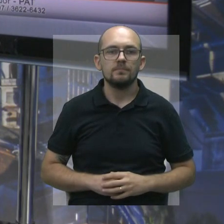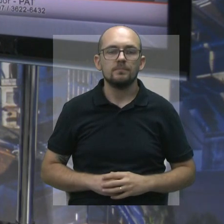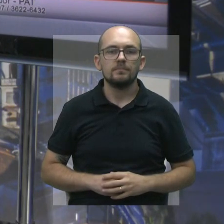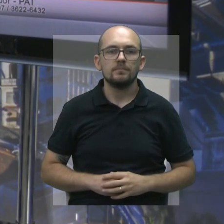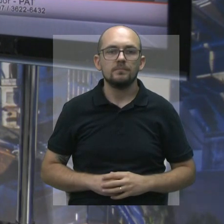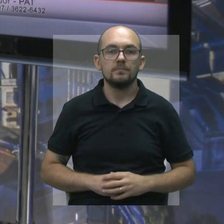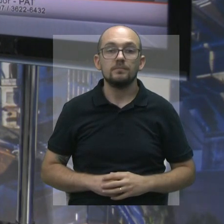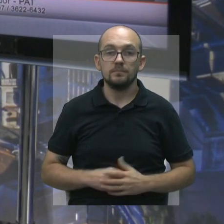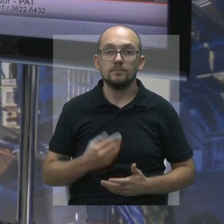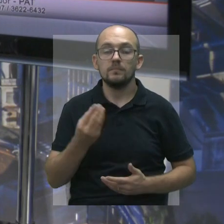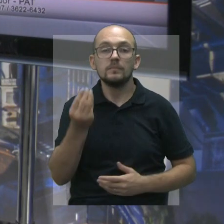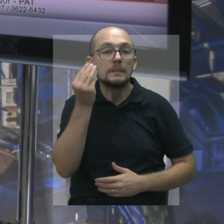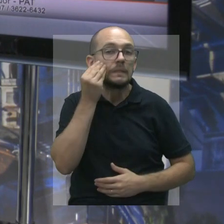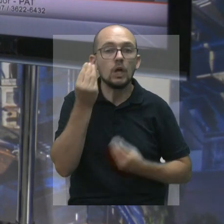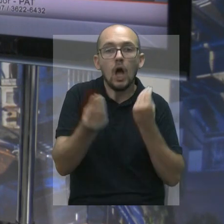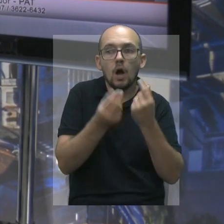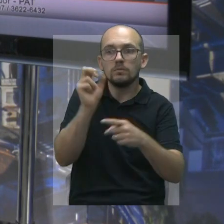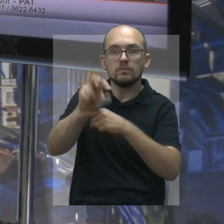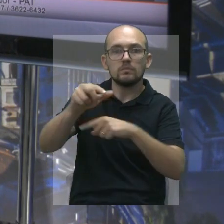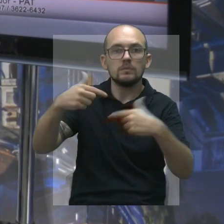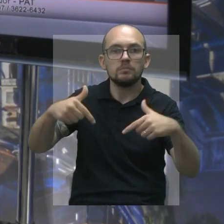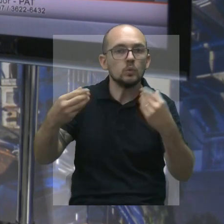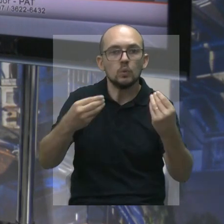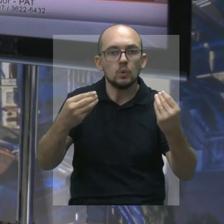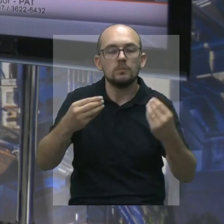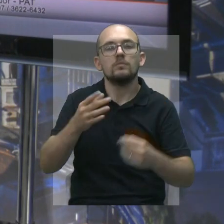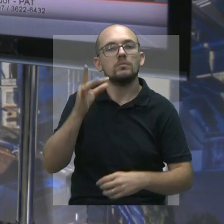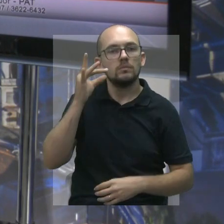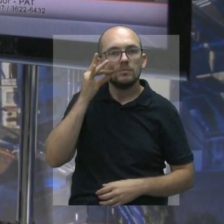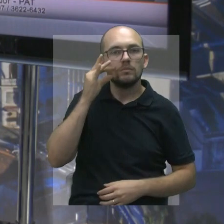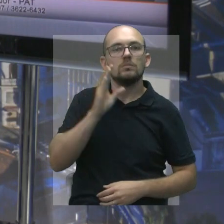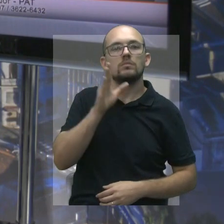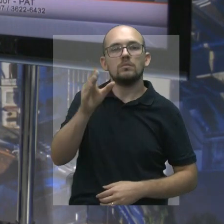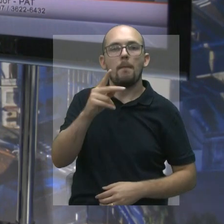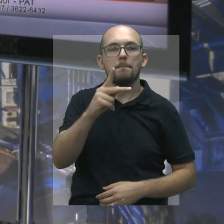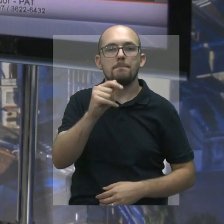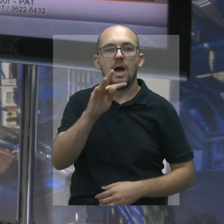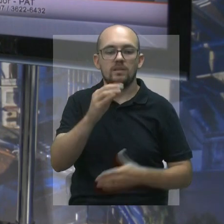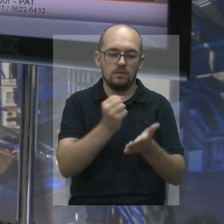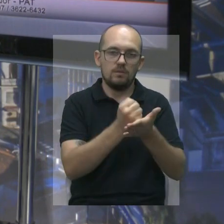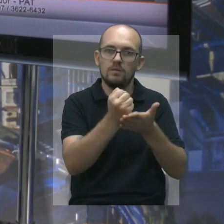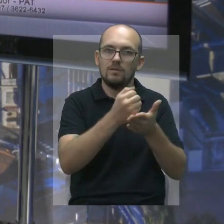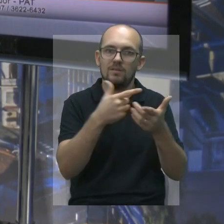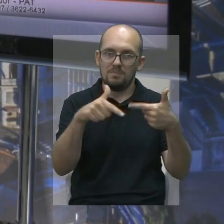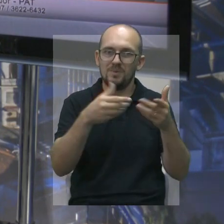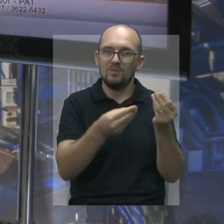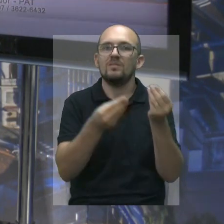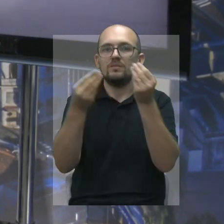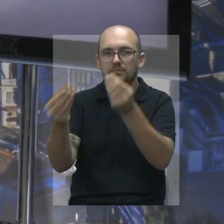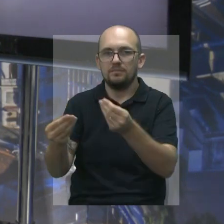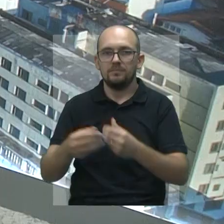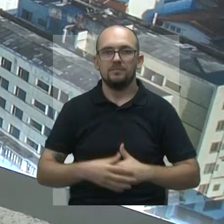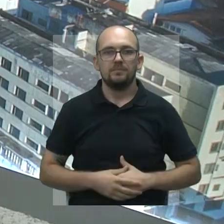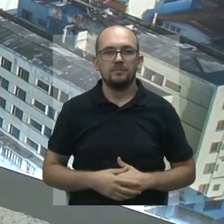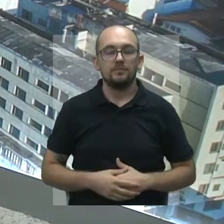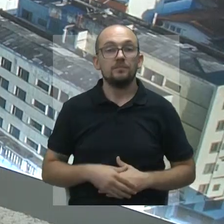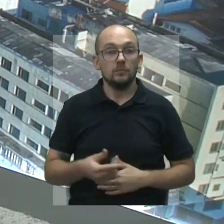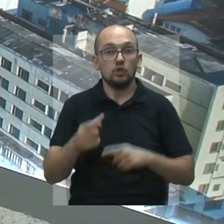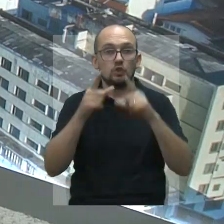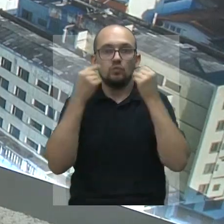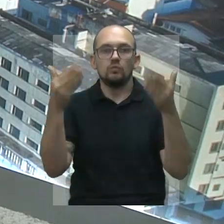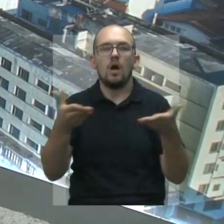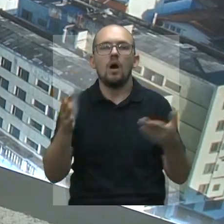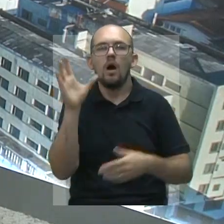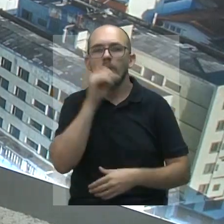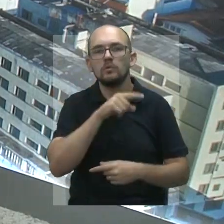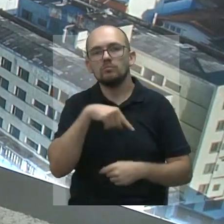3622-6432. E para concorrer a uma dessas vagas, basta se dirigir ao PAT com a sua carteira de trabalho. O Jaú em Foco vai agora